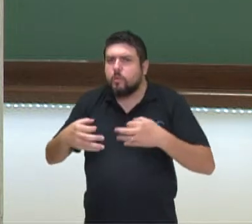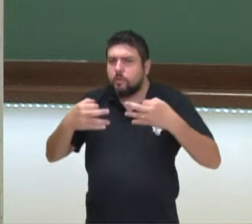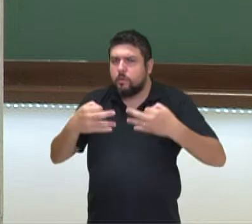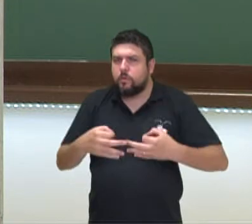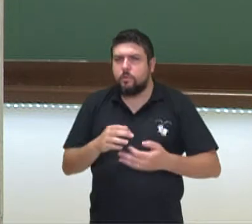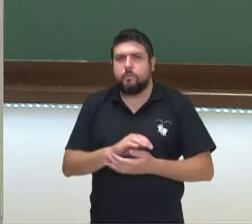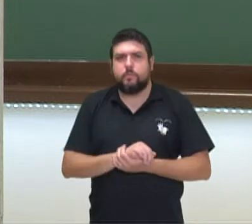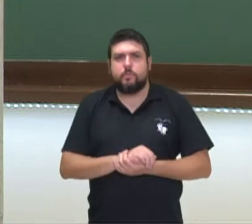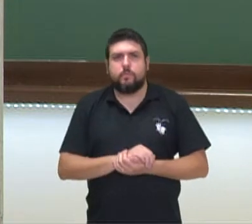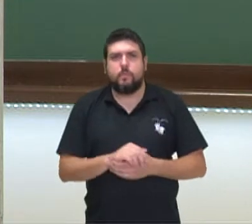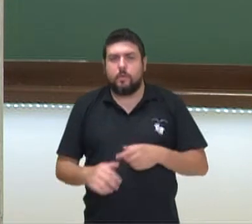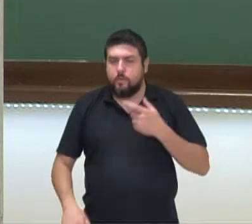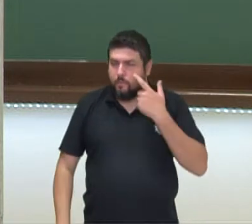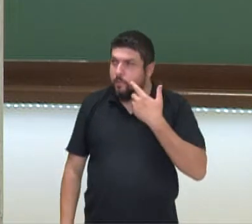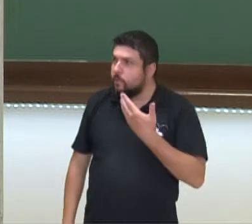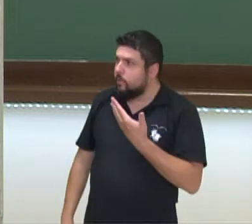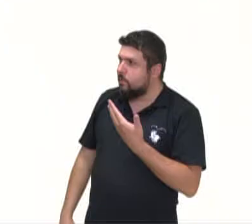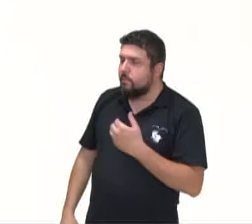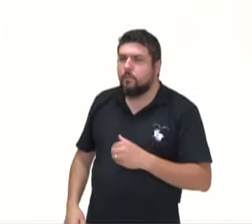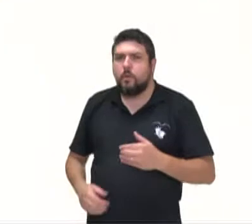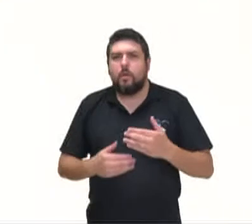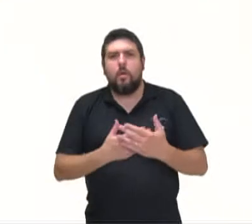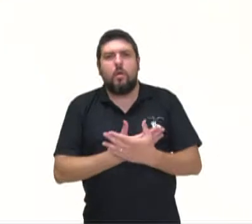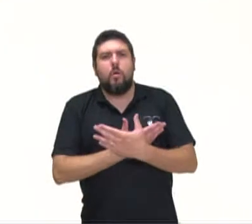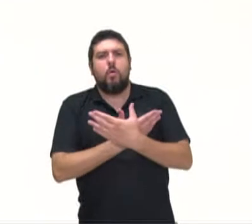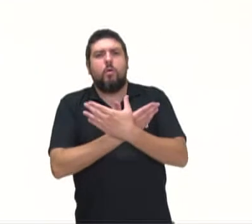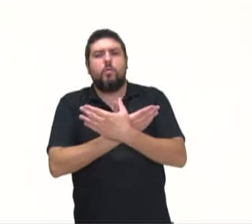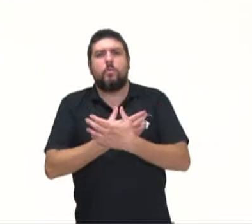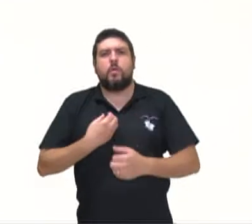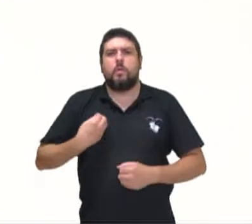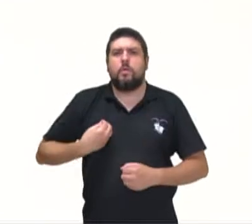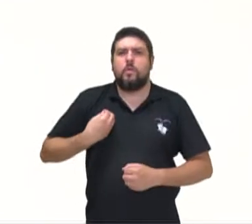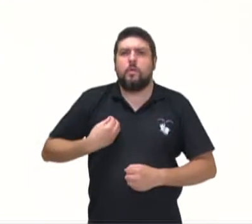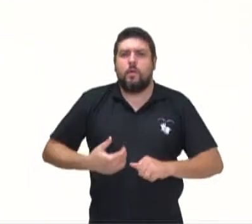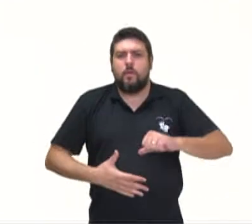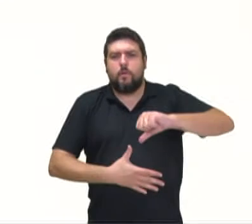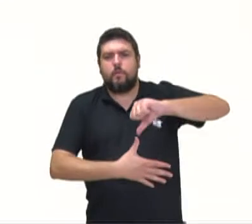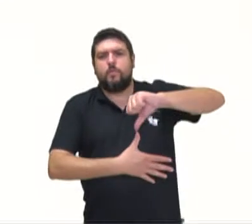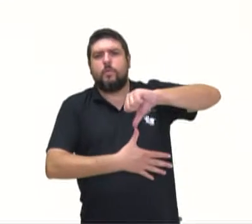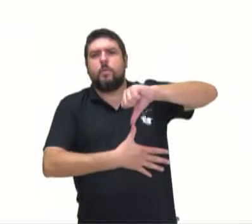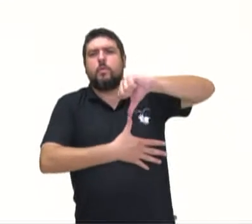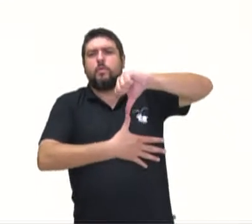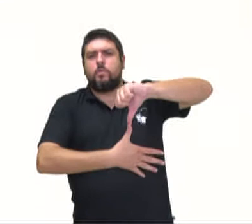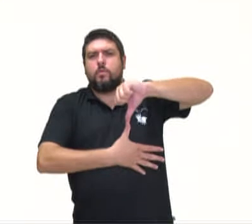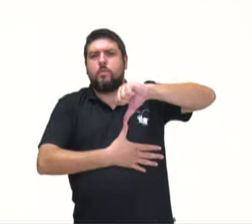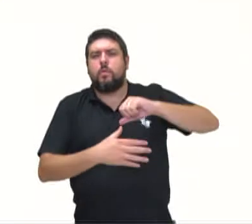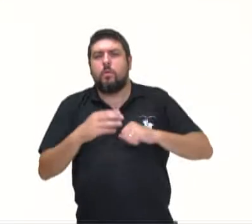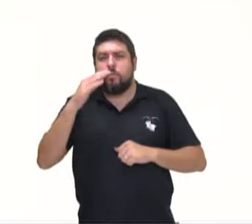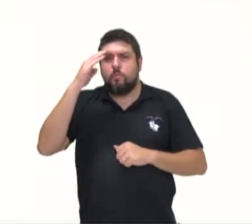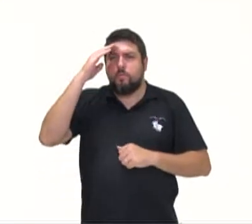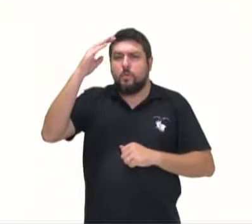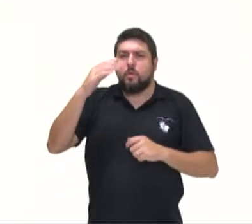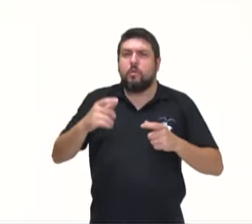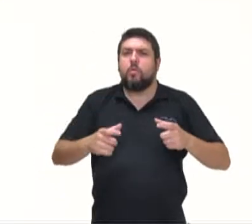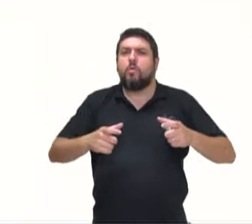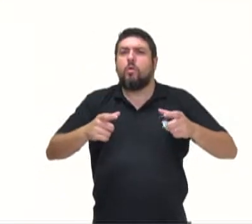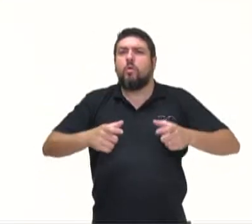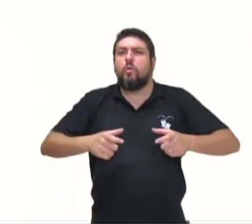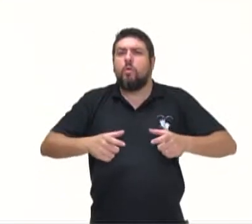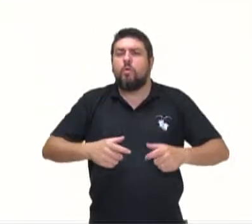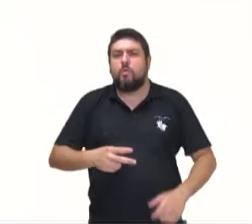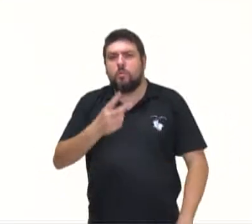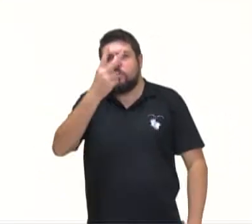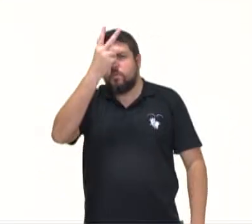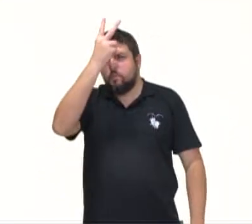frase, professor? Os maias habitavam a região da América do Sul, principalmente onde hoje se localiza o